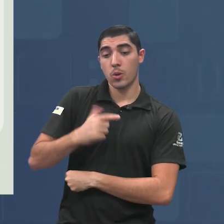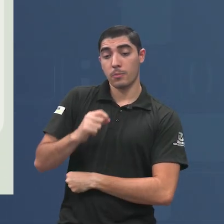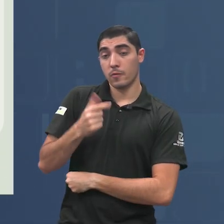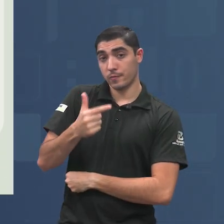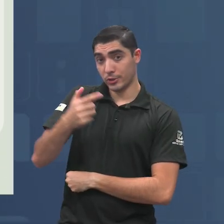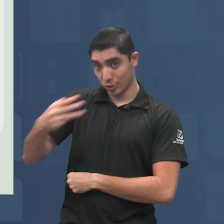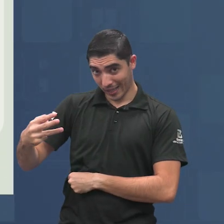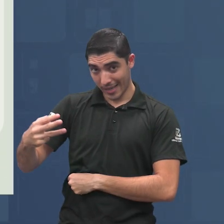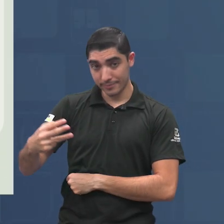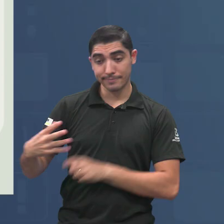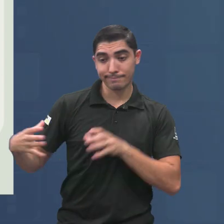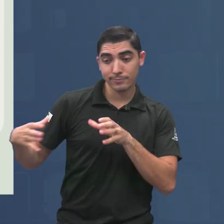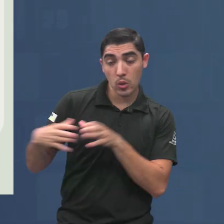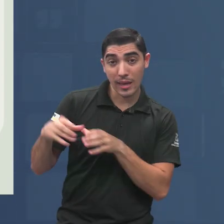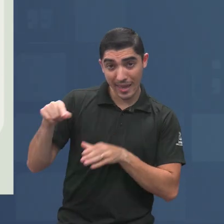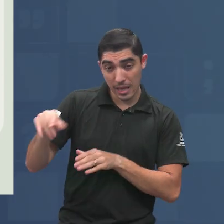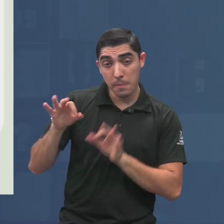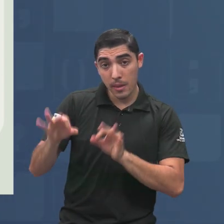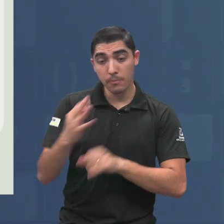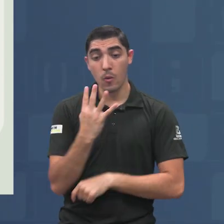grupo representa